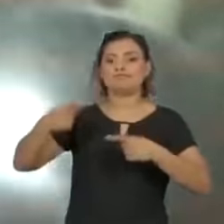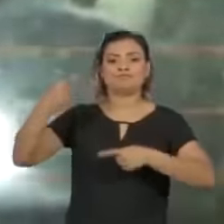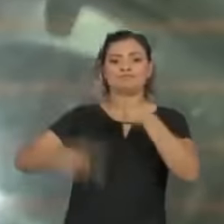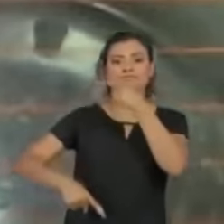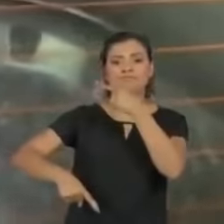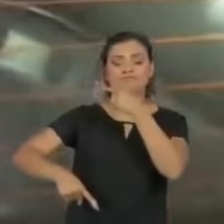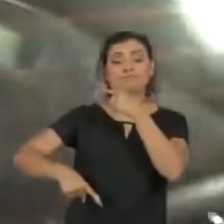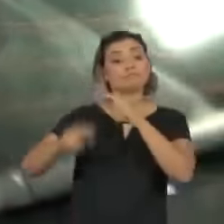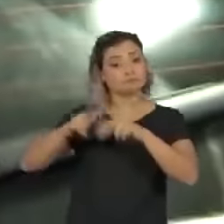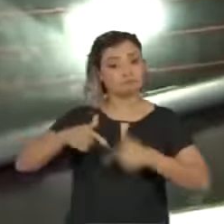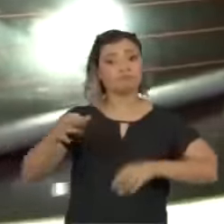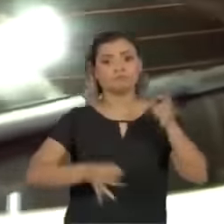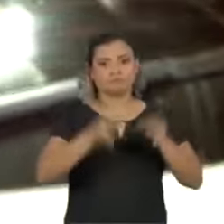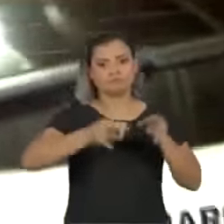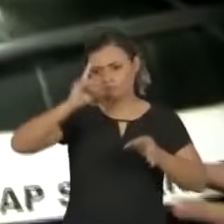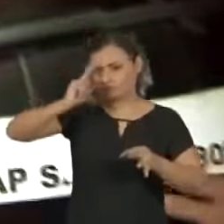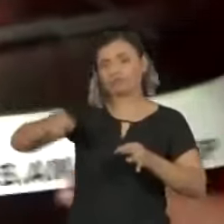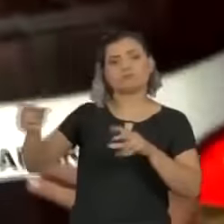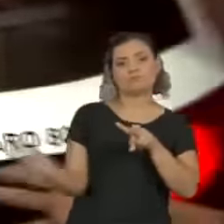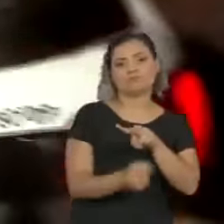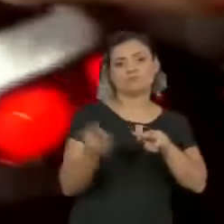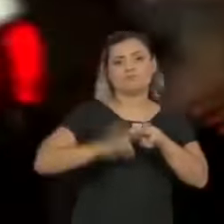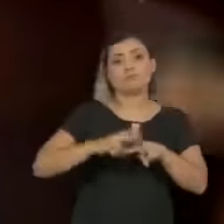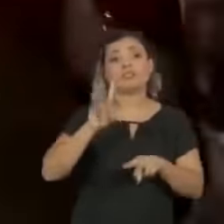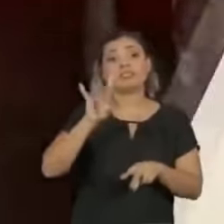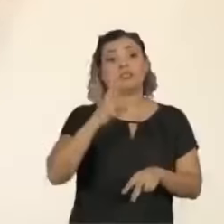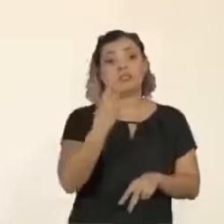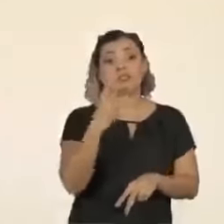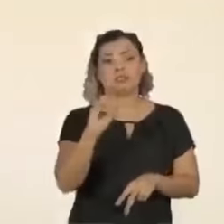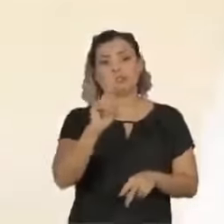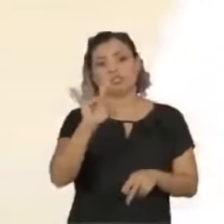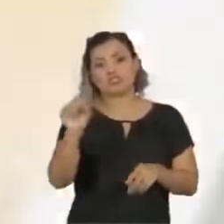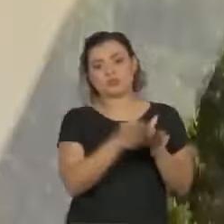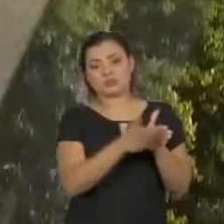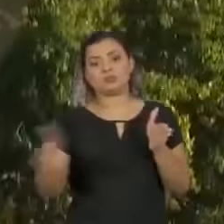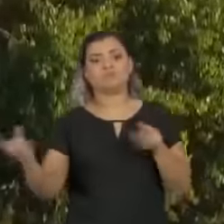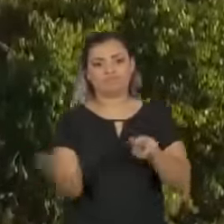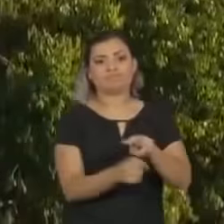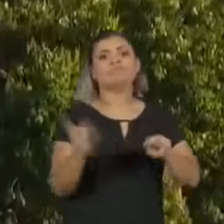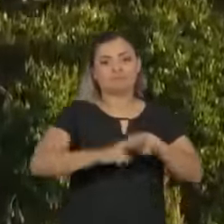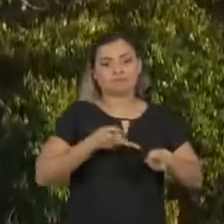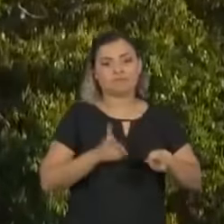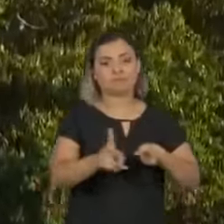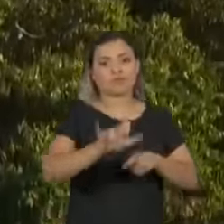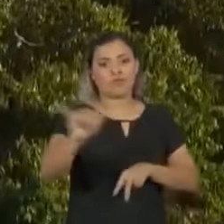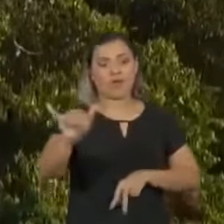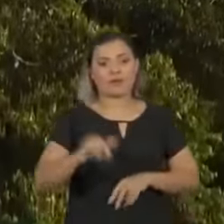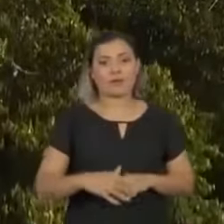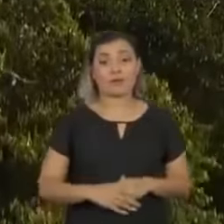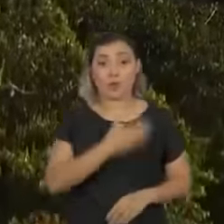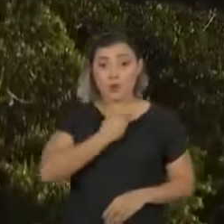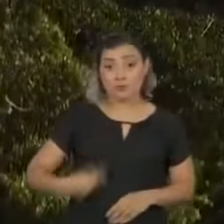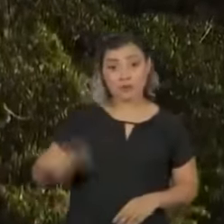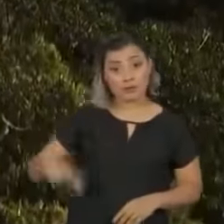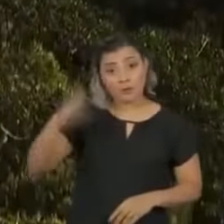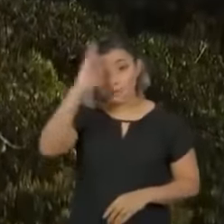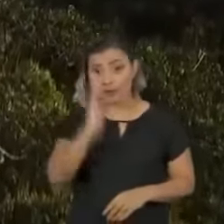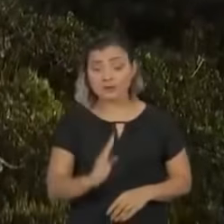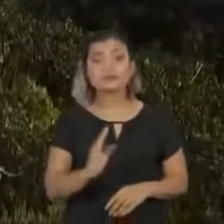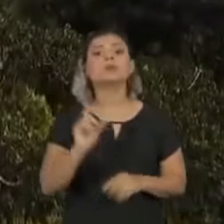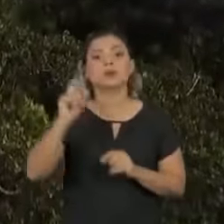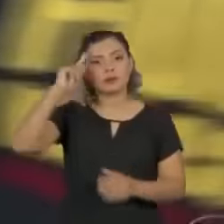A justiça decretou a prisão de William por 30 dias. O governo brasileiro decidiu criar o